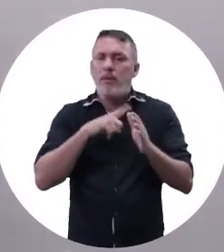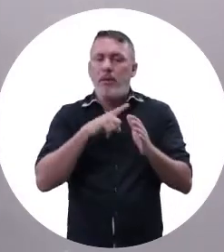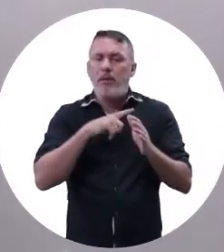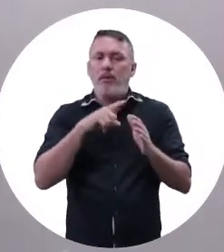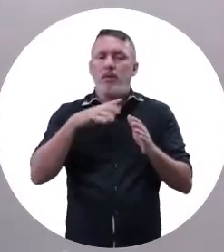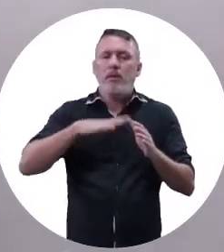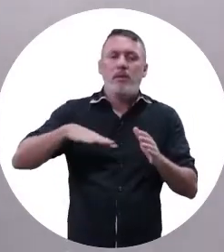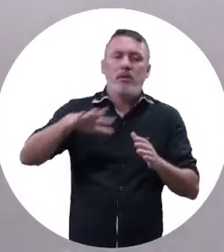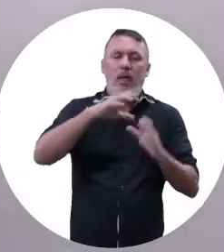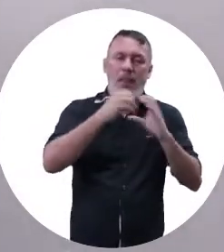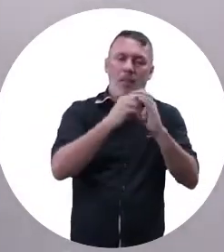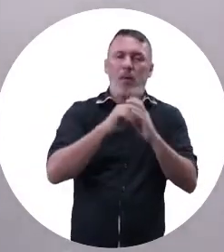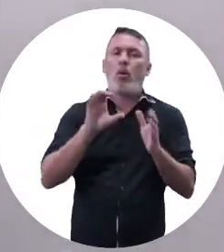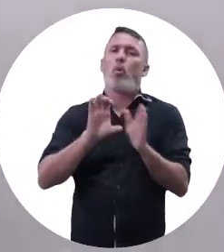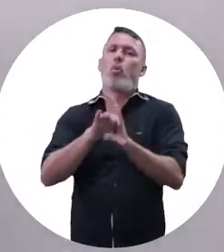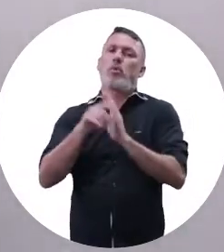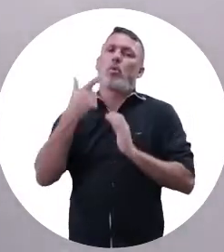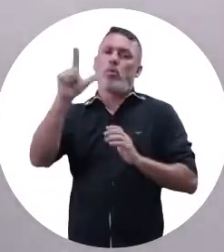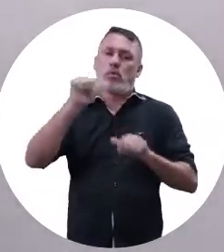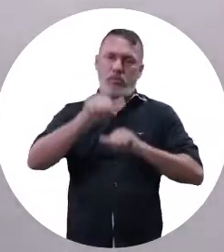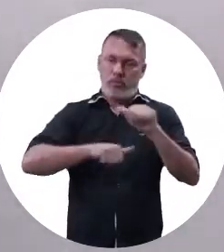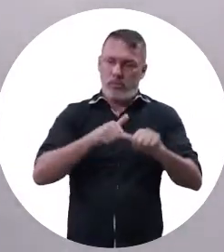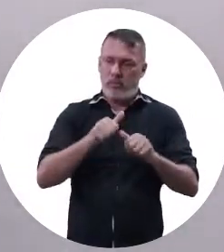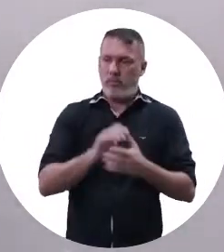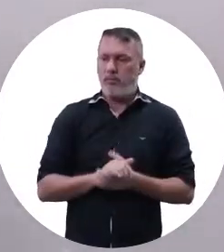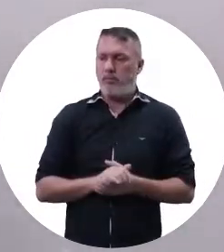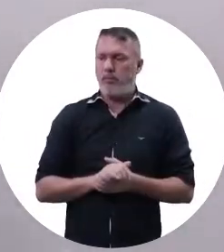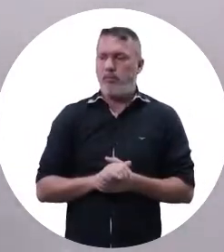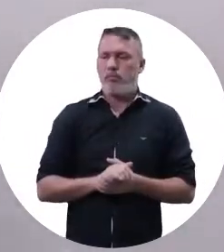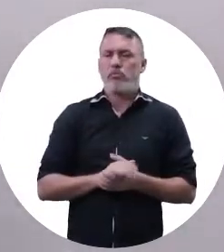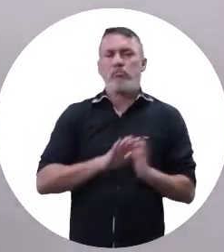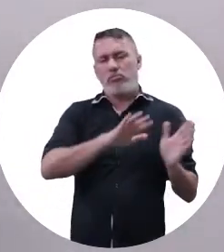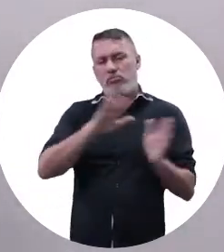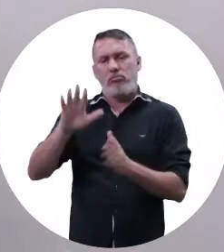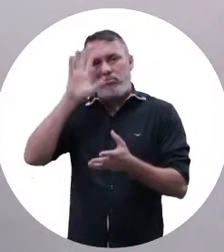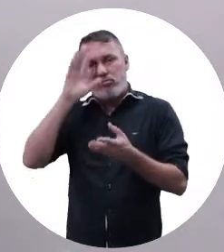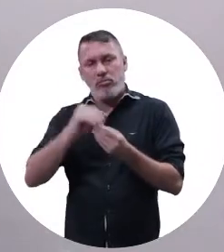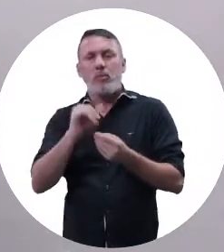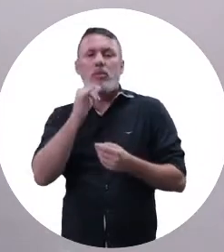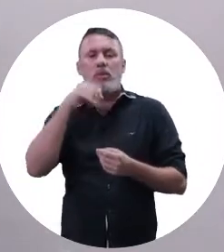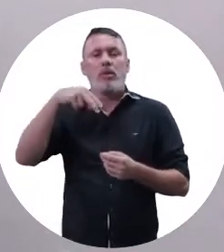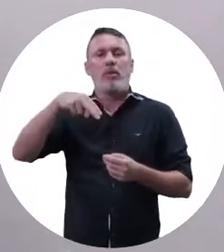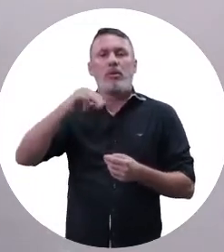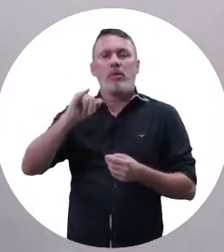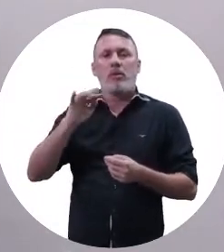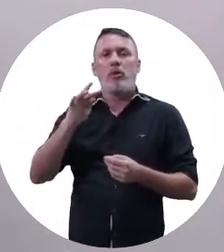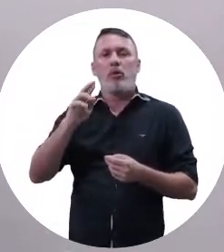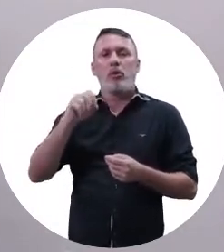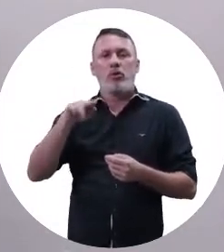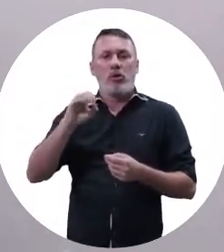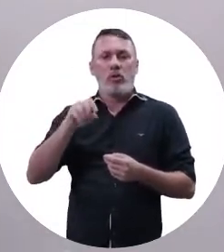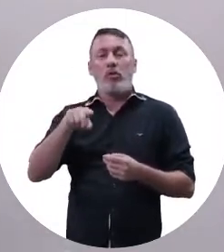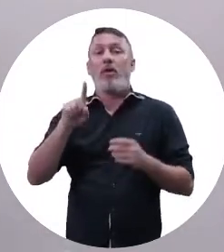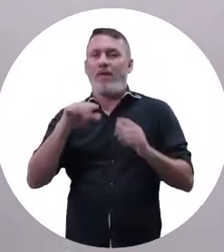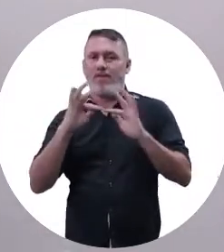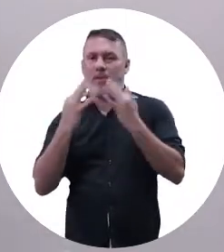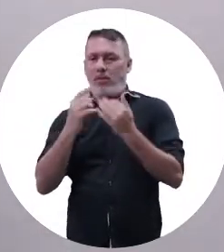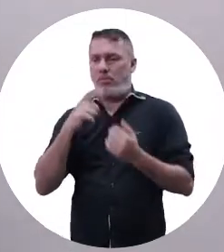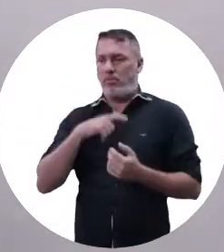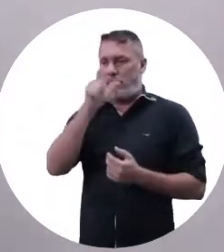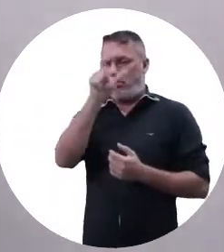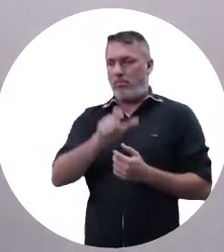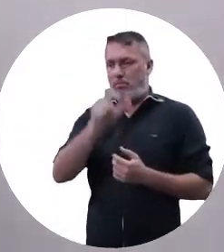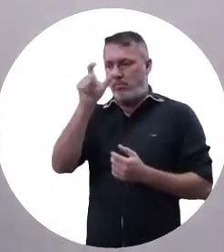sofra ionização, mas aí é outro conceito. Levando em consideração isso, por exemplo, nitrogênio. Nitrogênio é um elemento da família